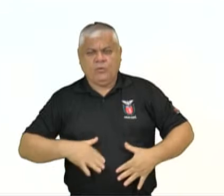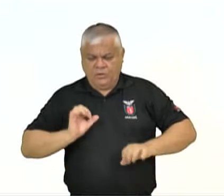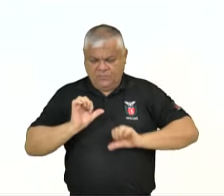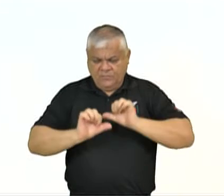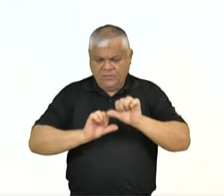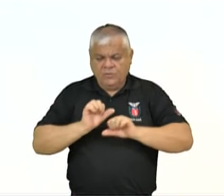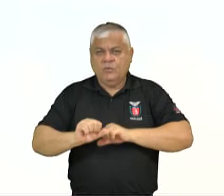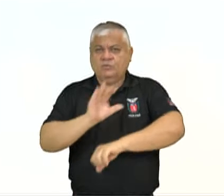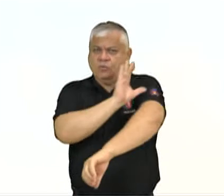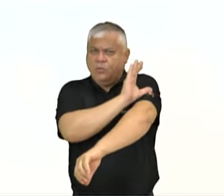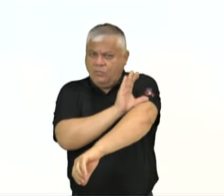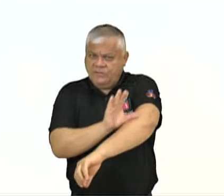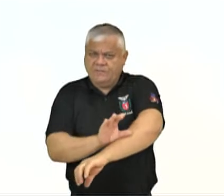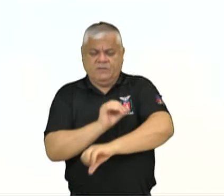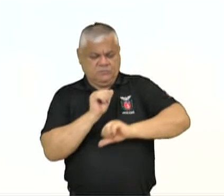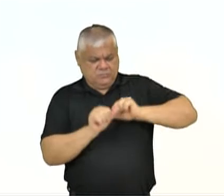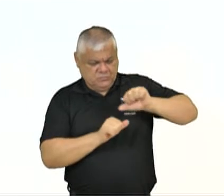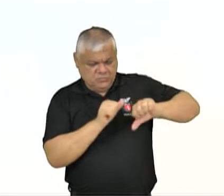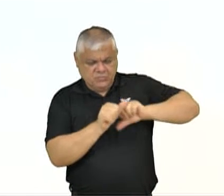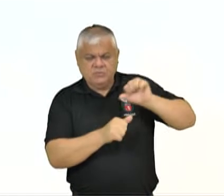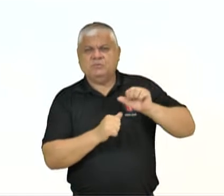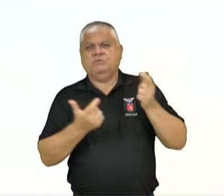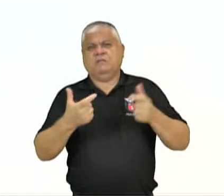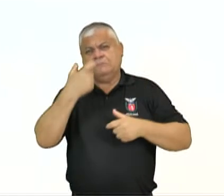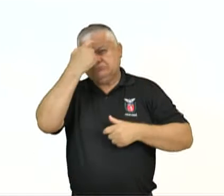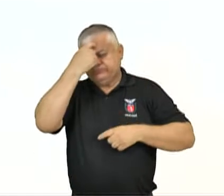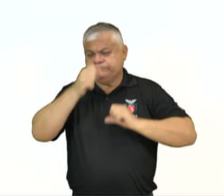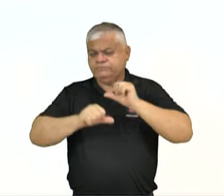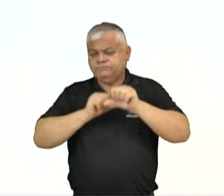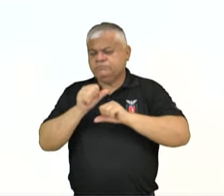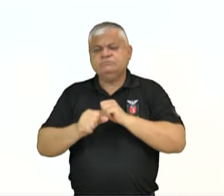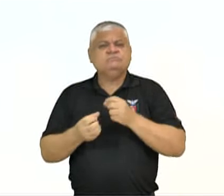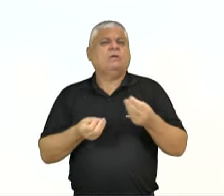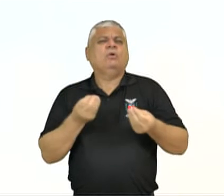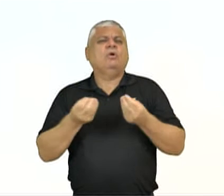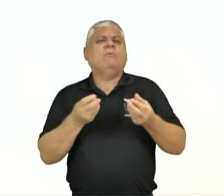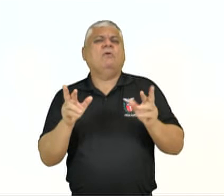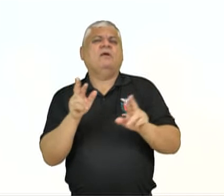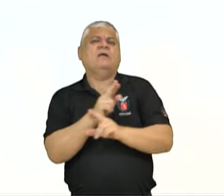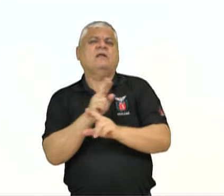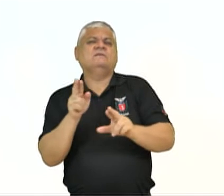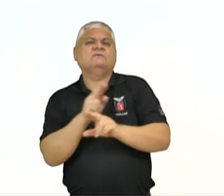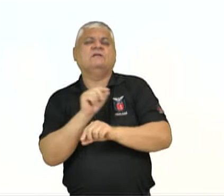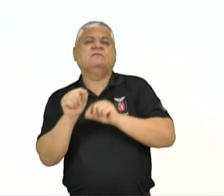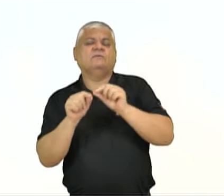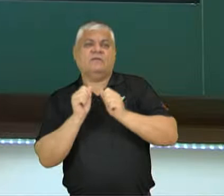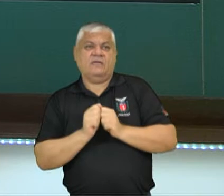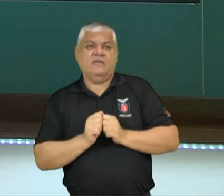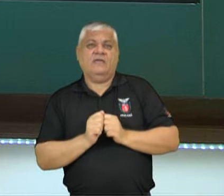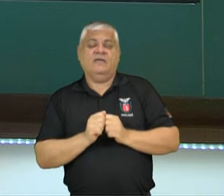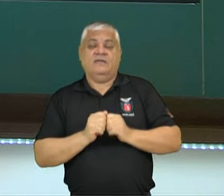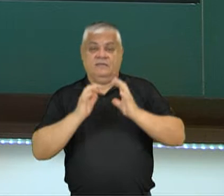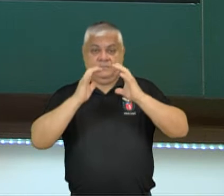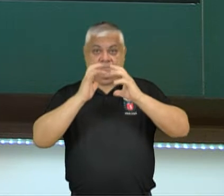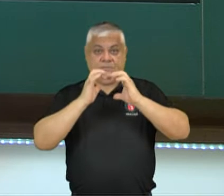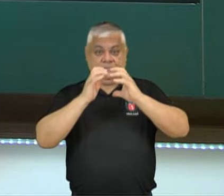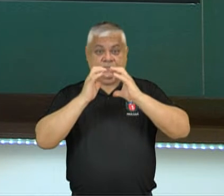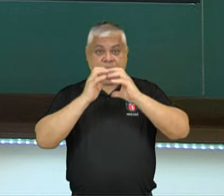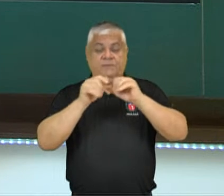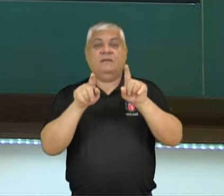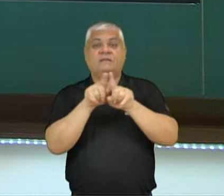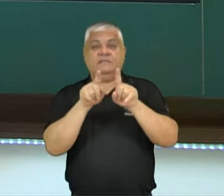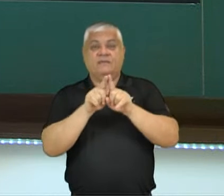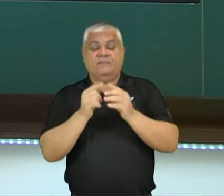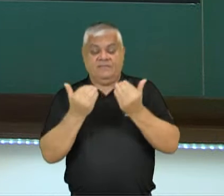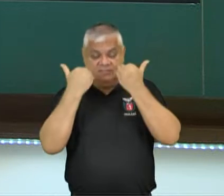no comportamento que ocorrem na adolescência, elas estão relacionadas com o sistema nervoso e com o